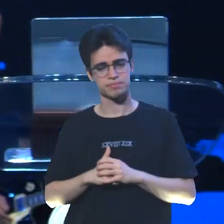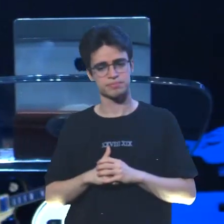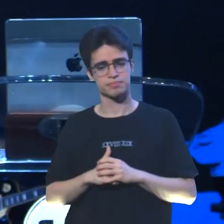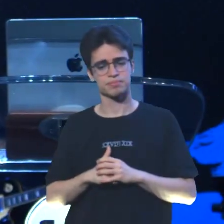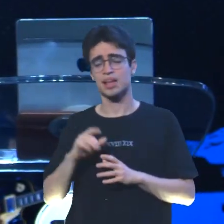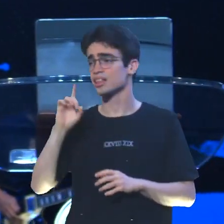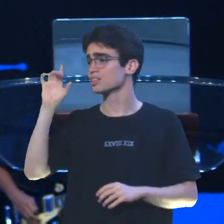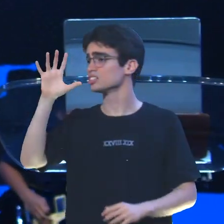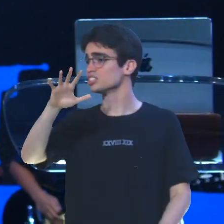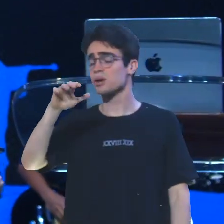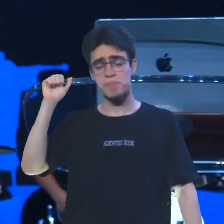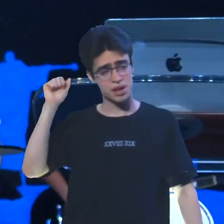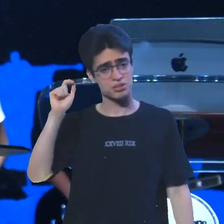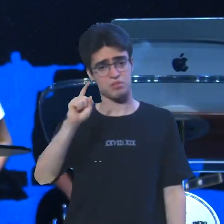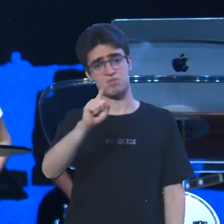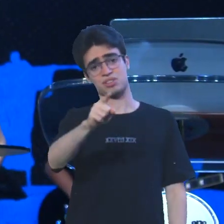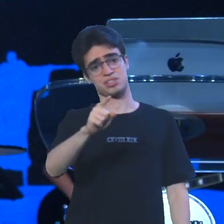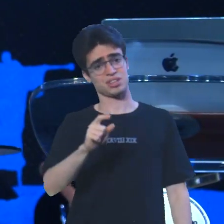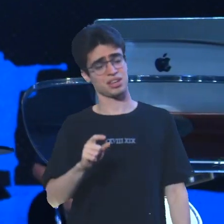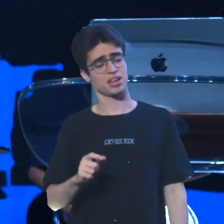O Senhor está chamando você para ser